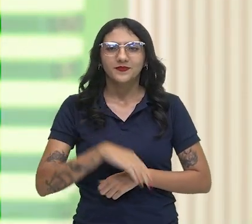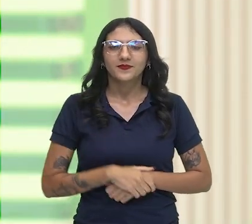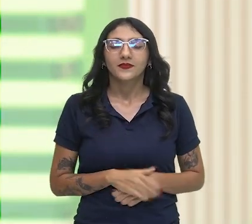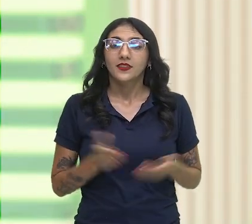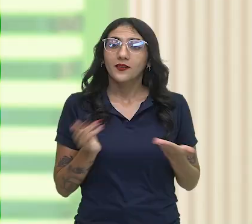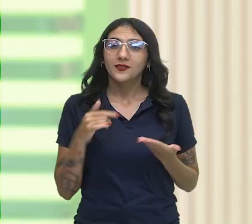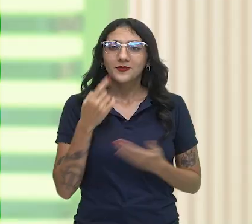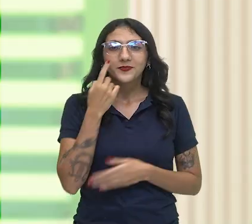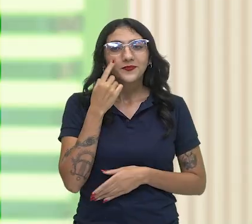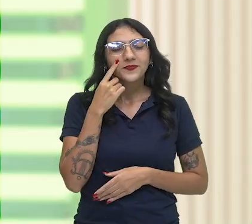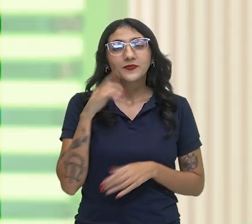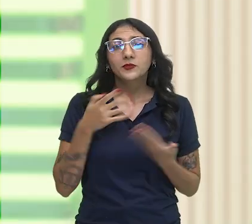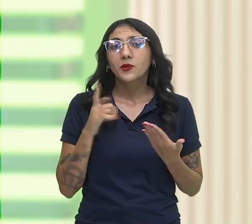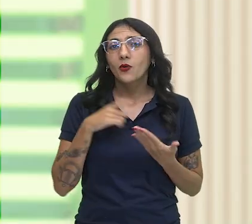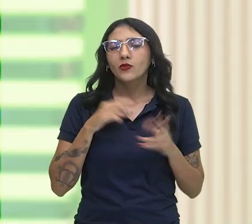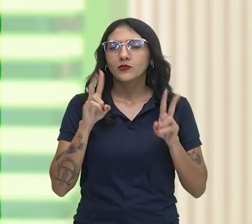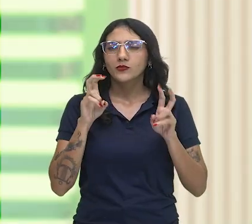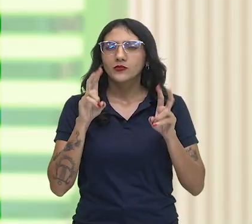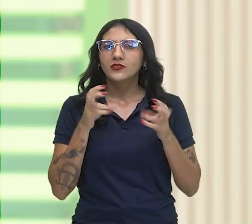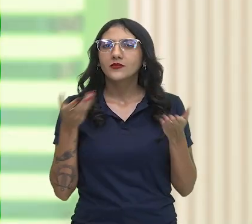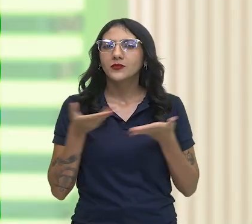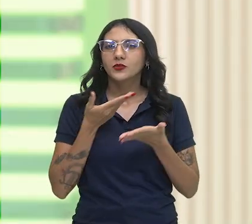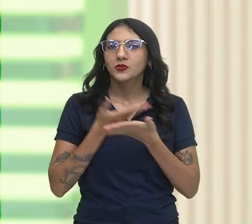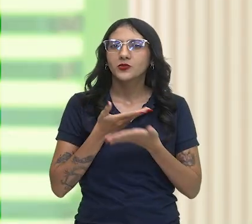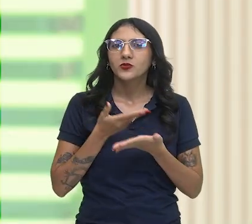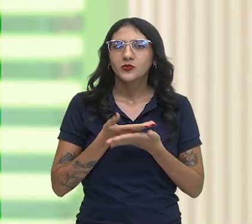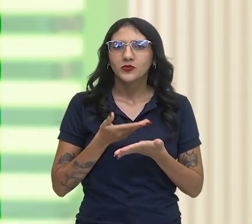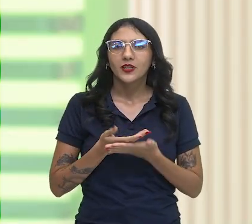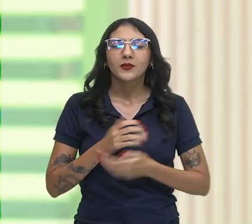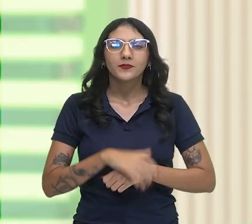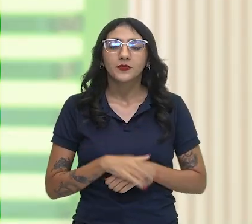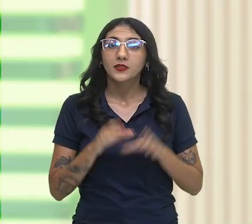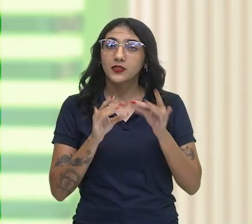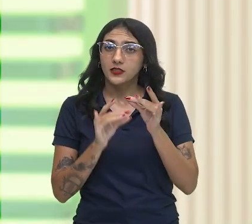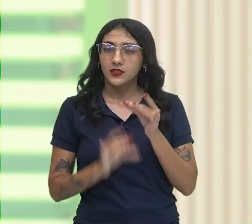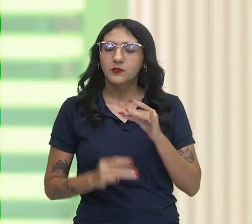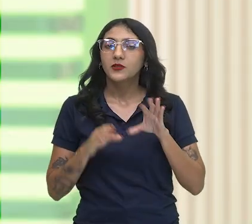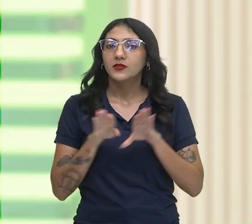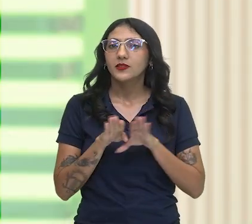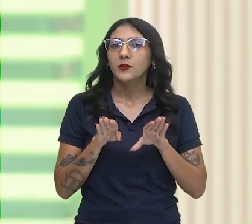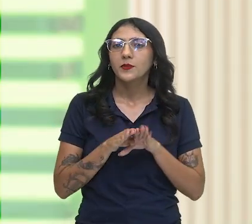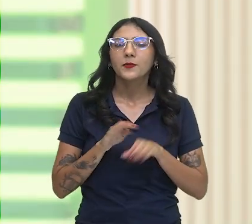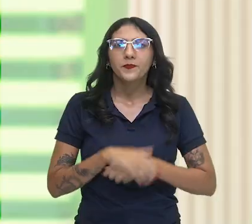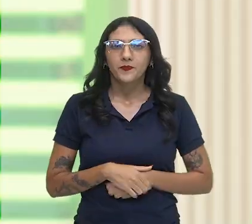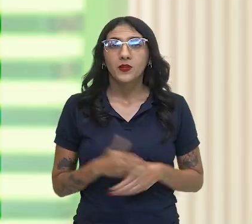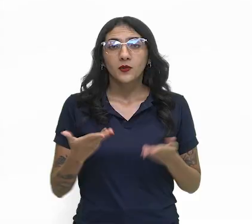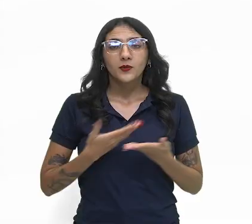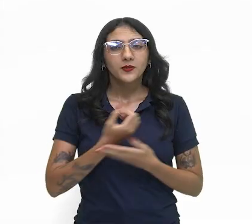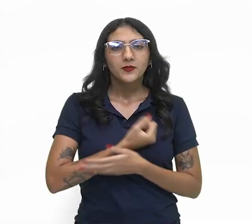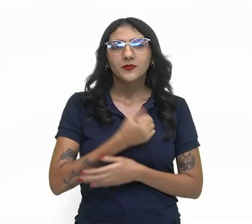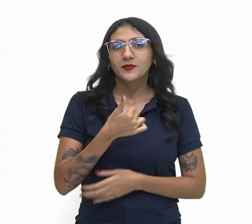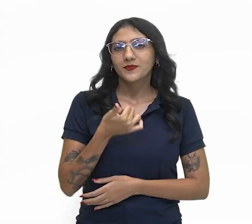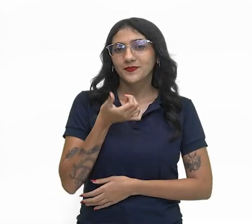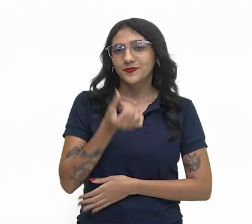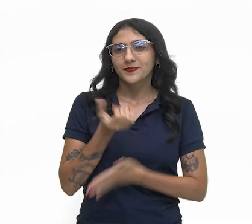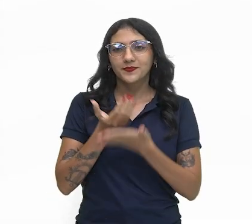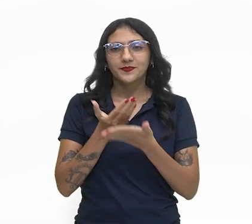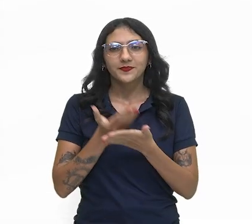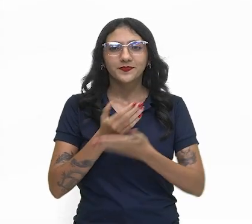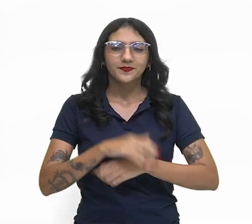vamos conhecer qual é o objeto de conhecimento e o detalhamento da aula 16, pessoal. Olha